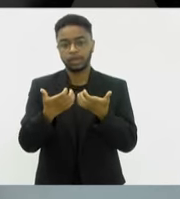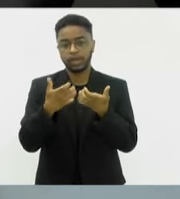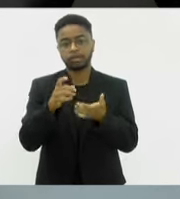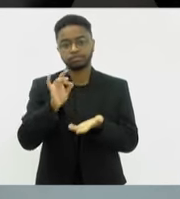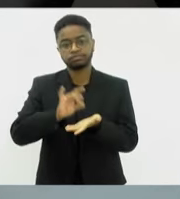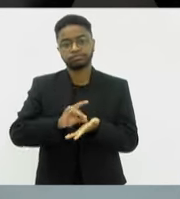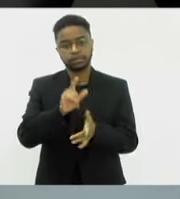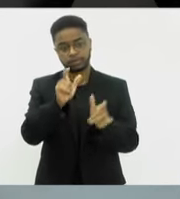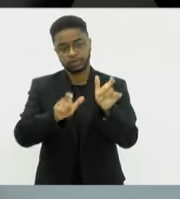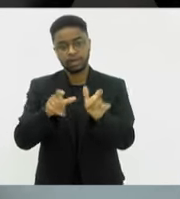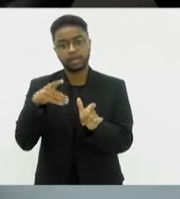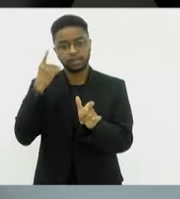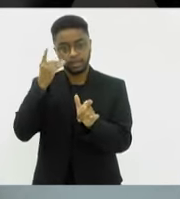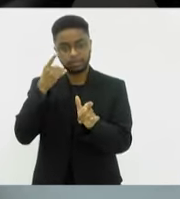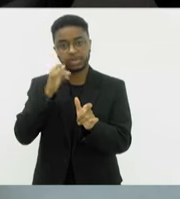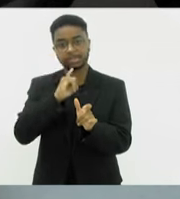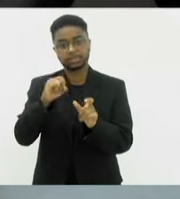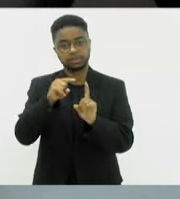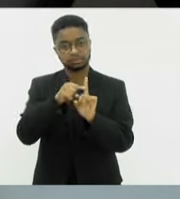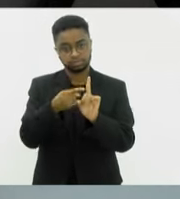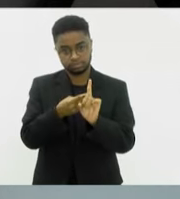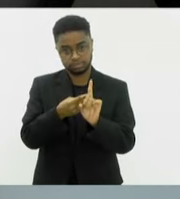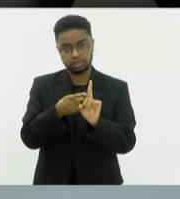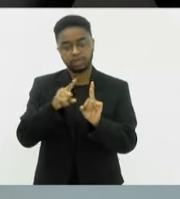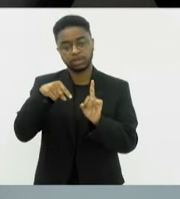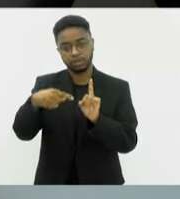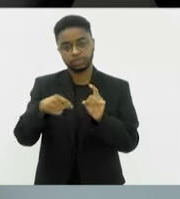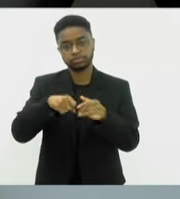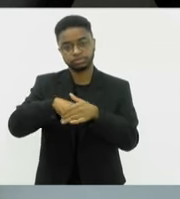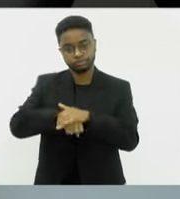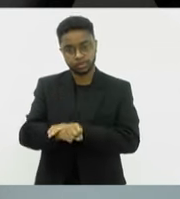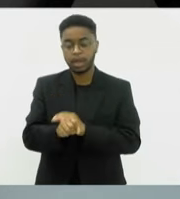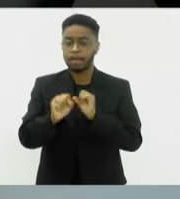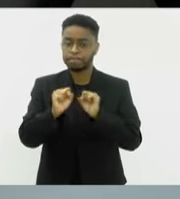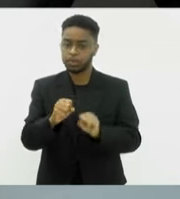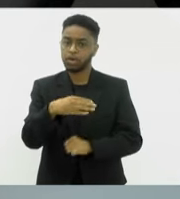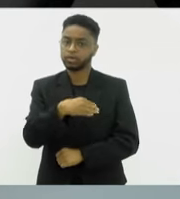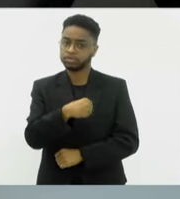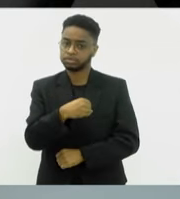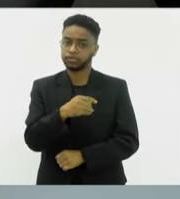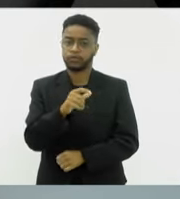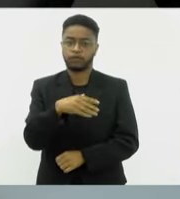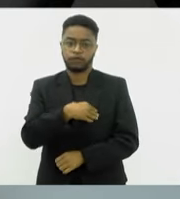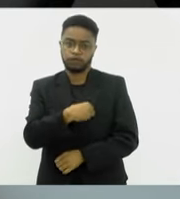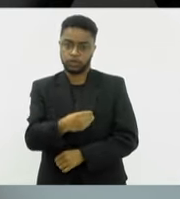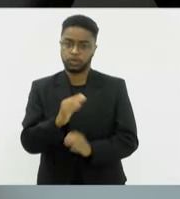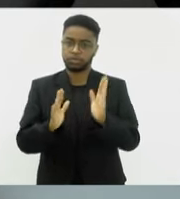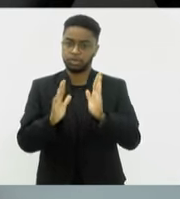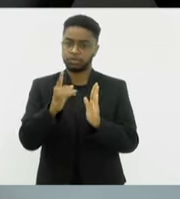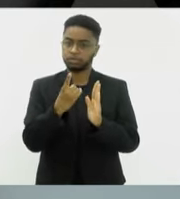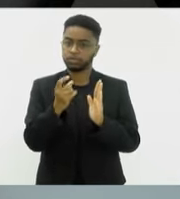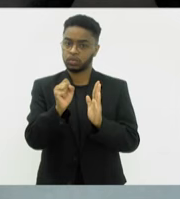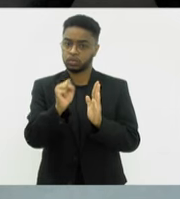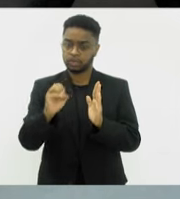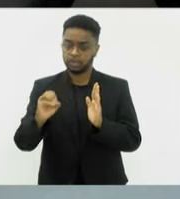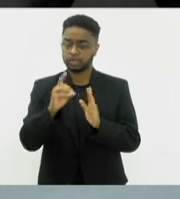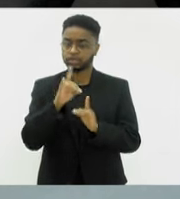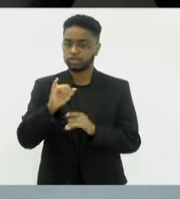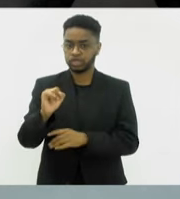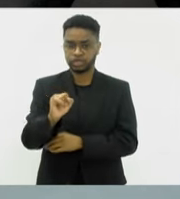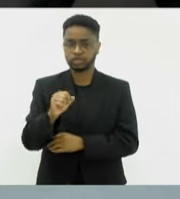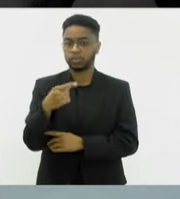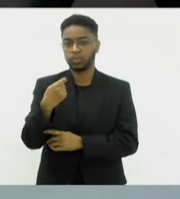que se tornarem mães possam tranquilamente amamentar seus filhos por 180 dias, não tenha que